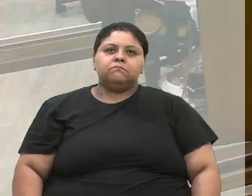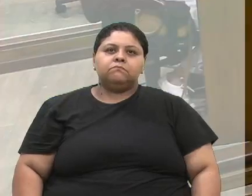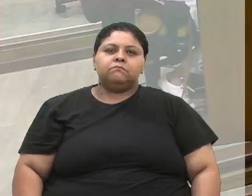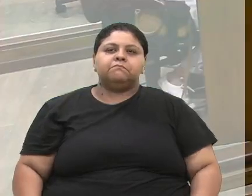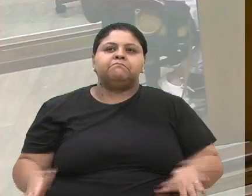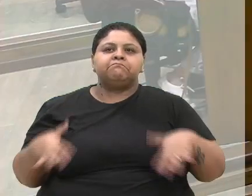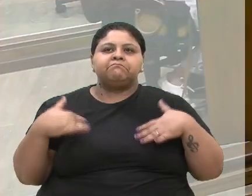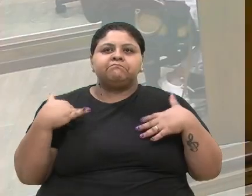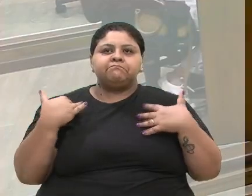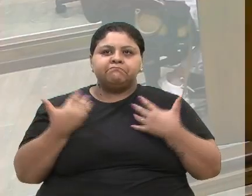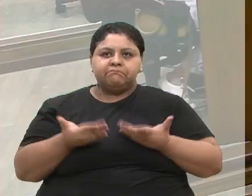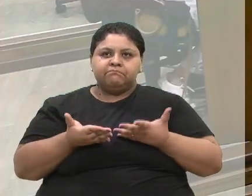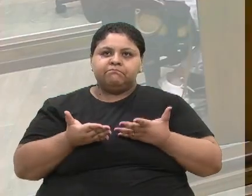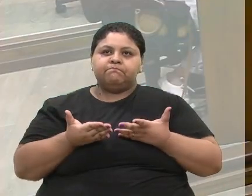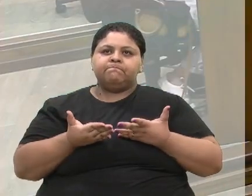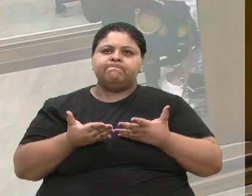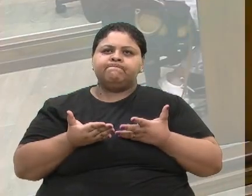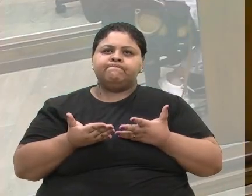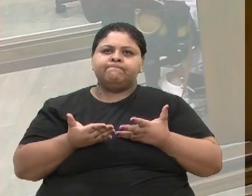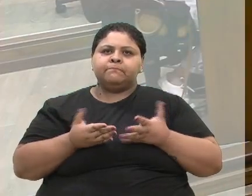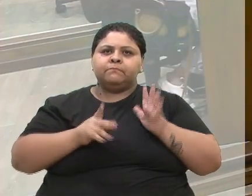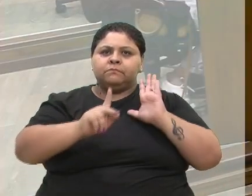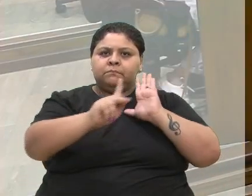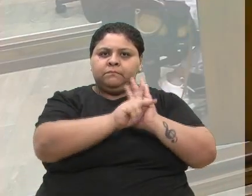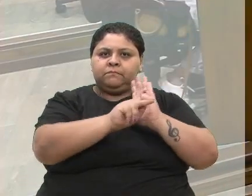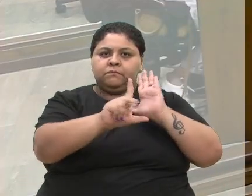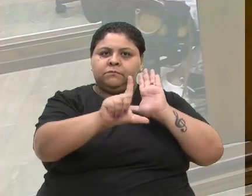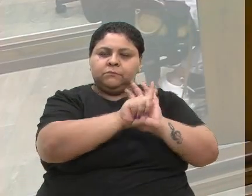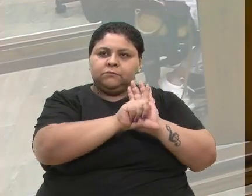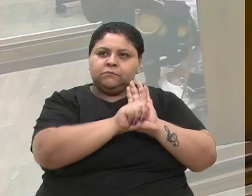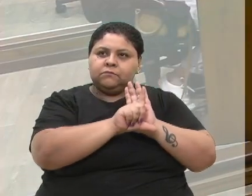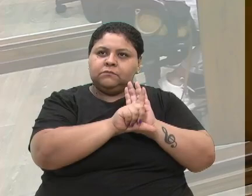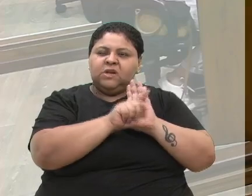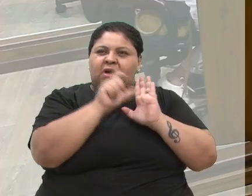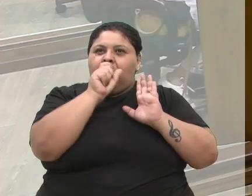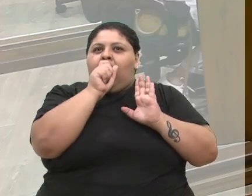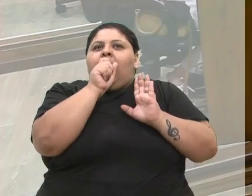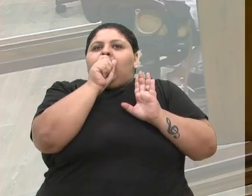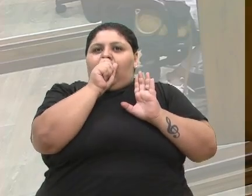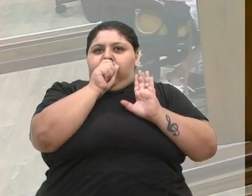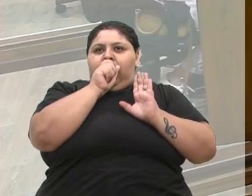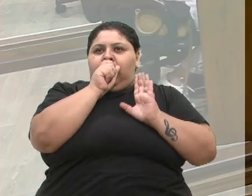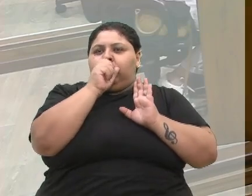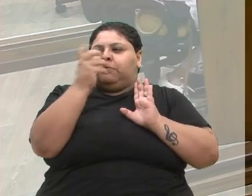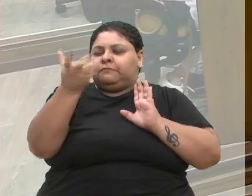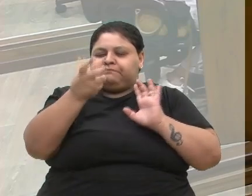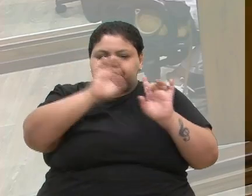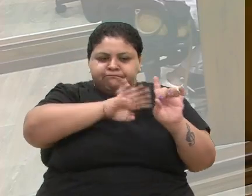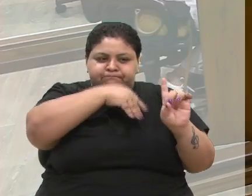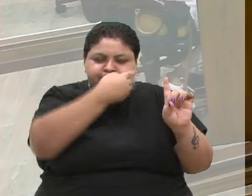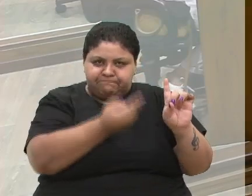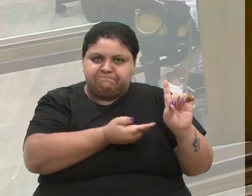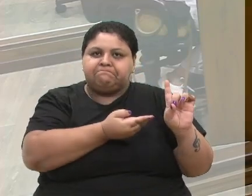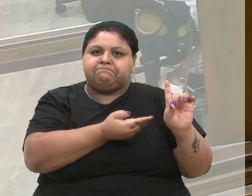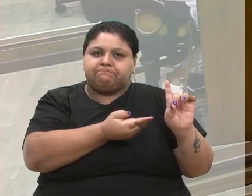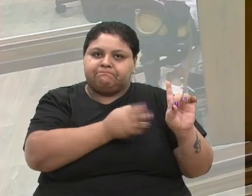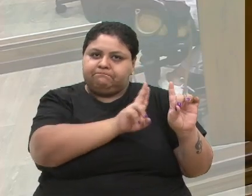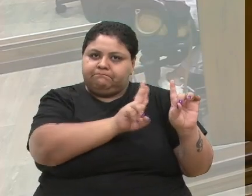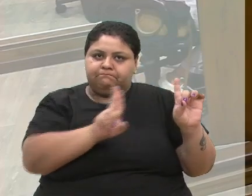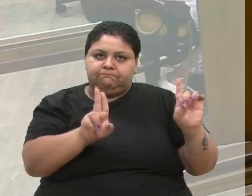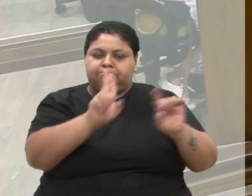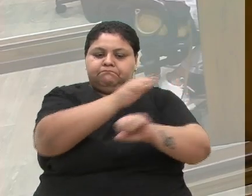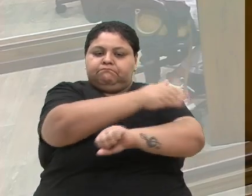Bom, esse projeto de lei, ele tenta homenageia, né, com o nome de